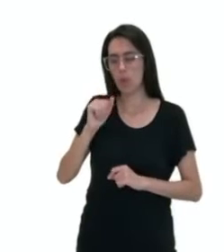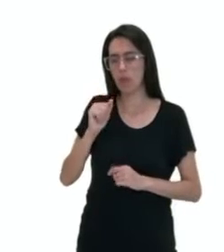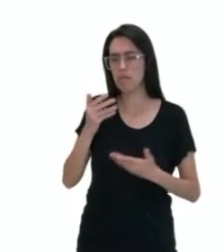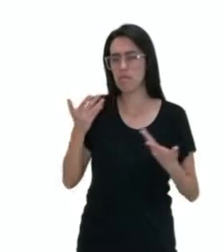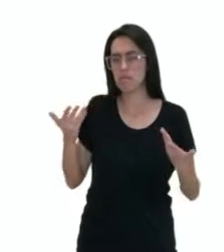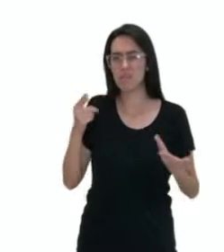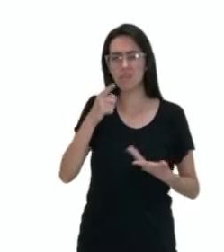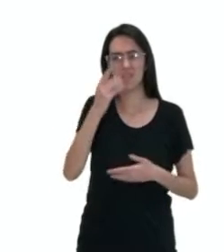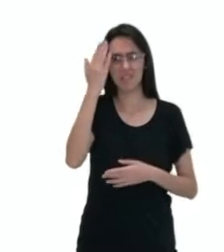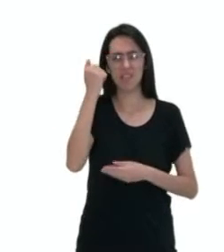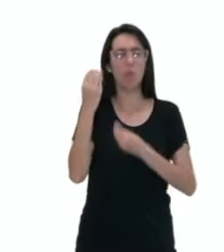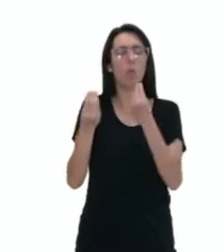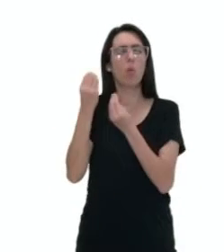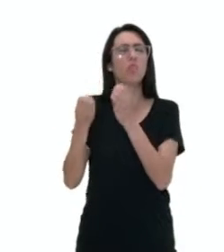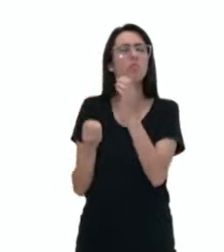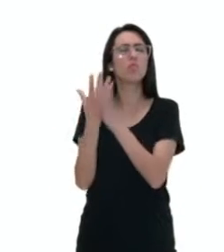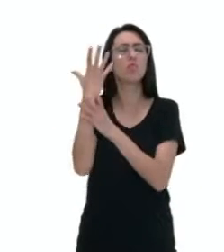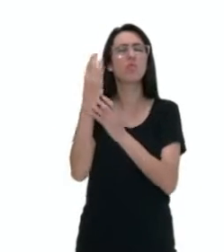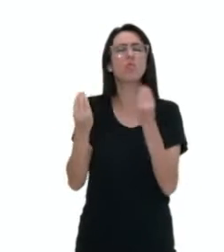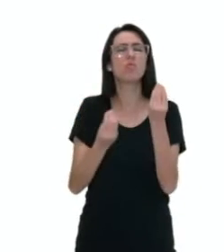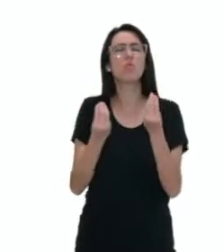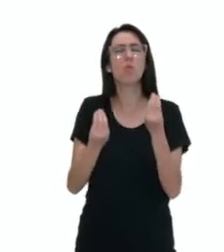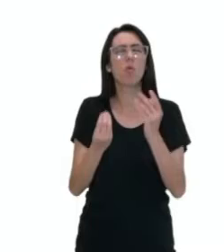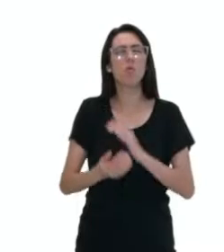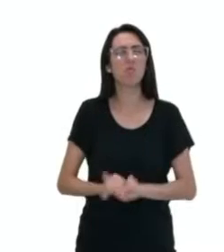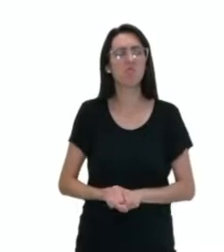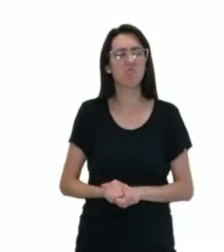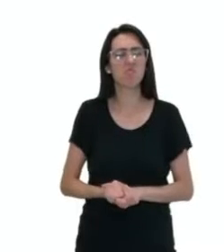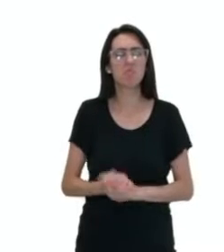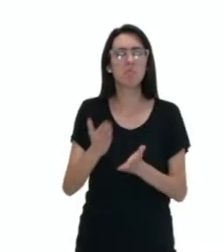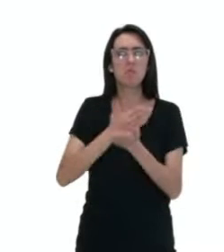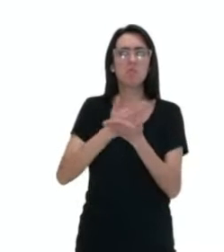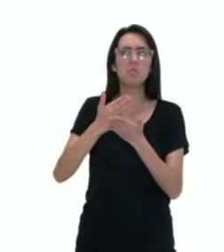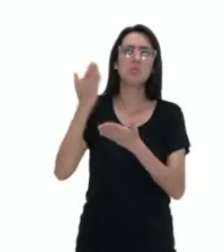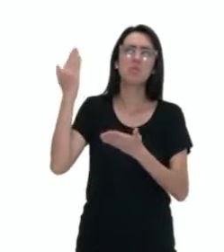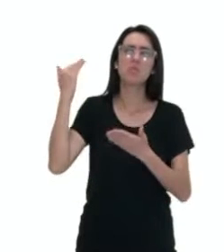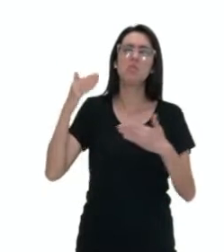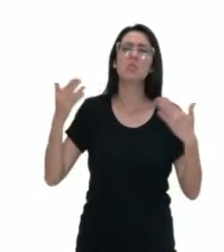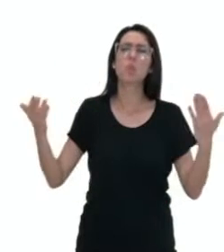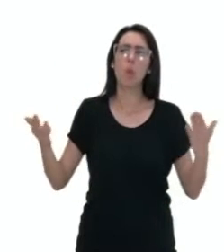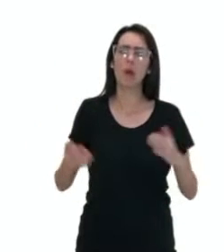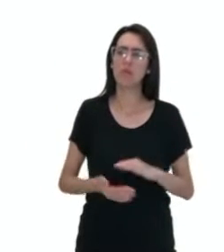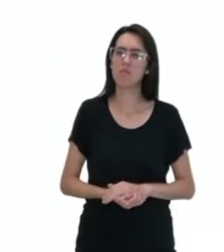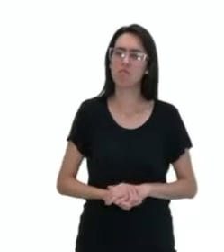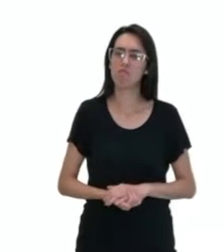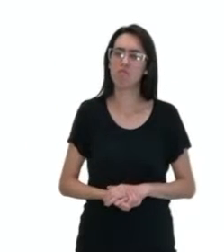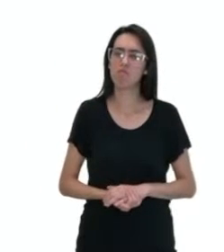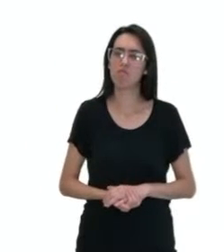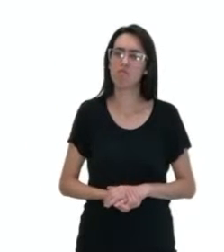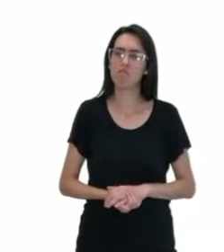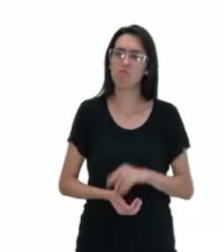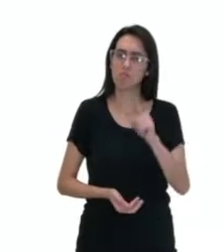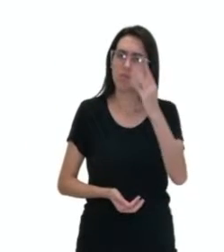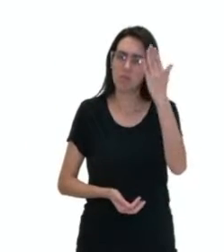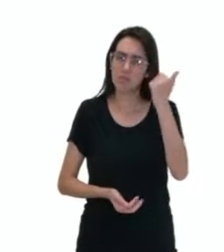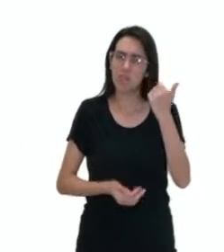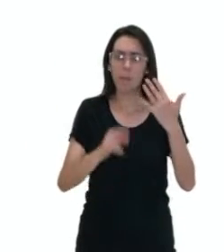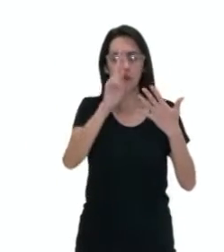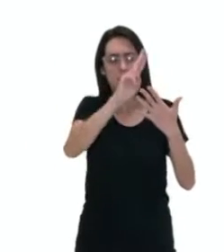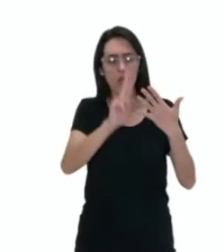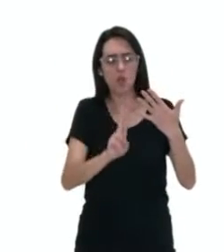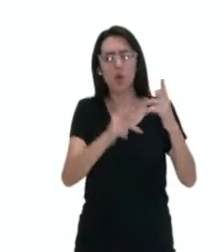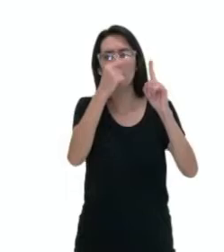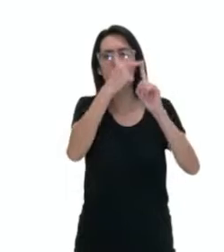se recordam como as lutas surgiram? Como que elas apareceram na nossa civilização? Sabe quais são as classificações